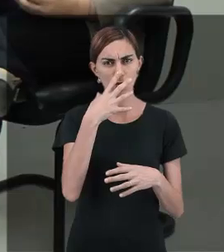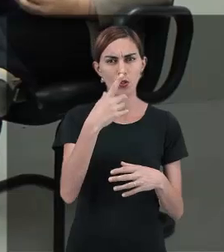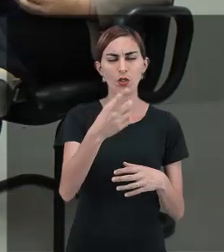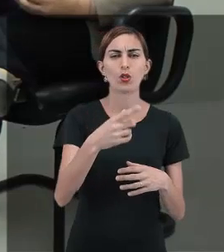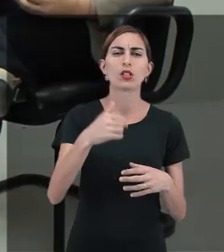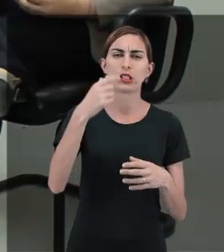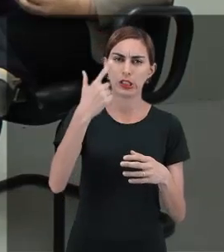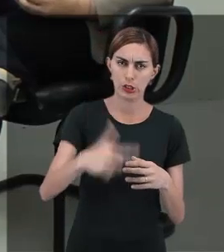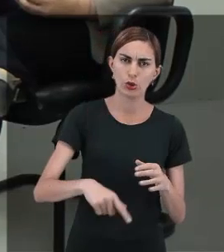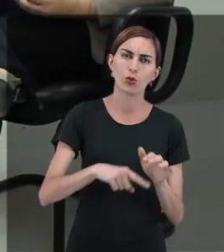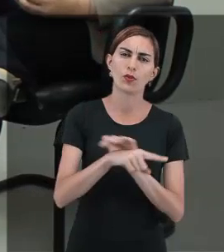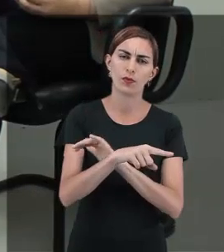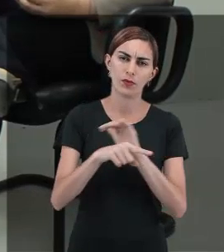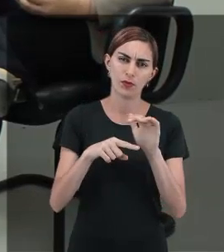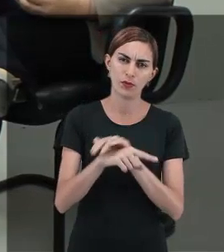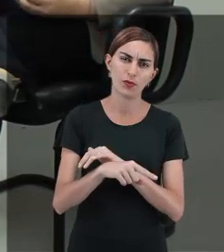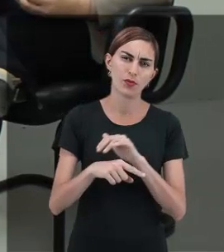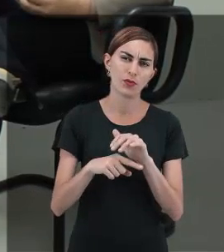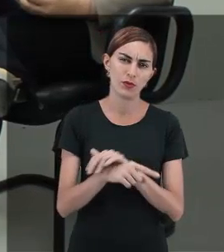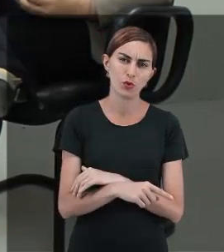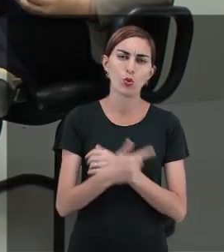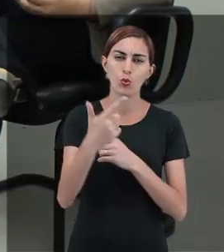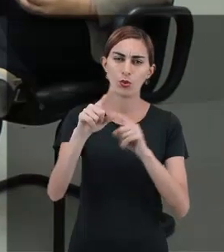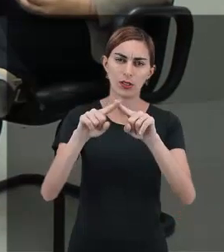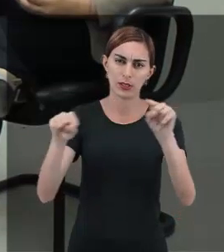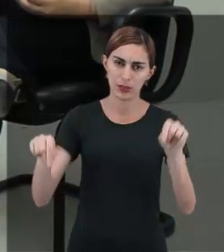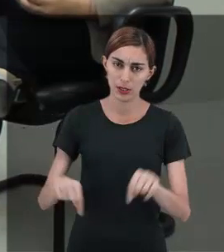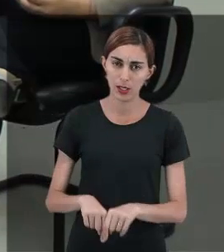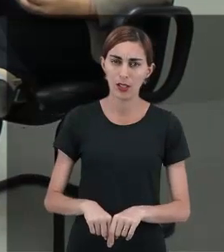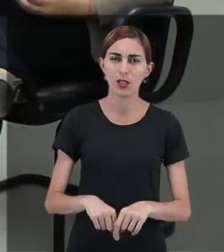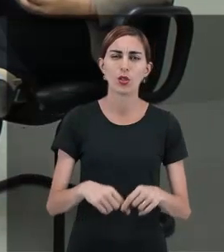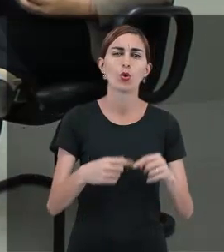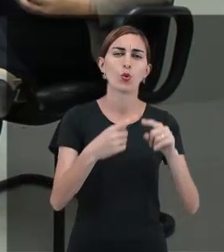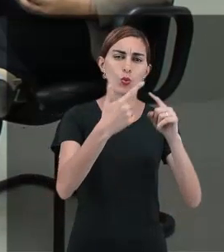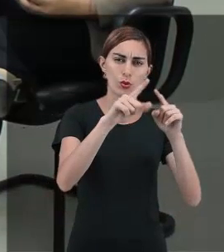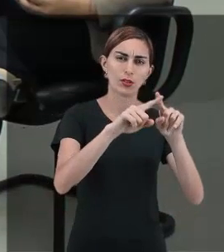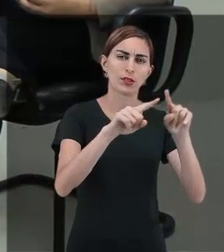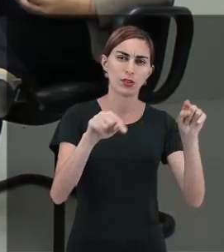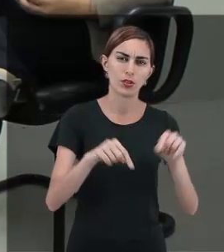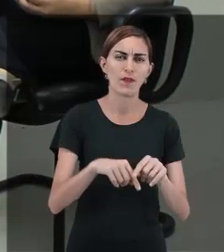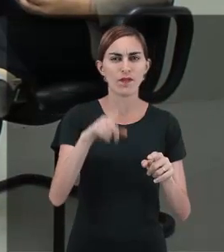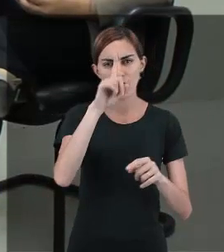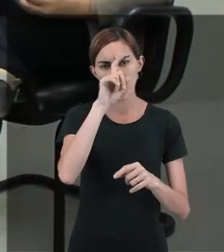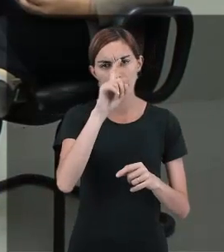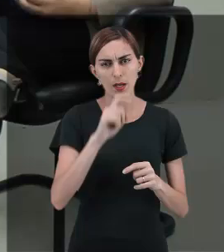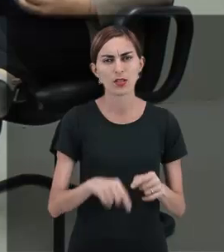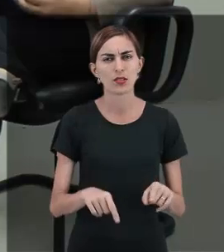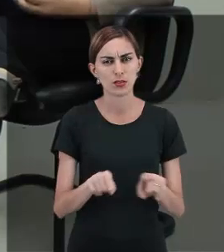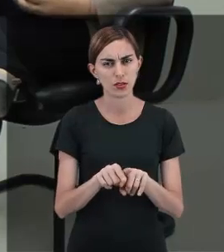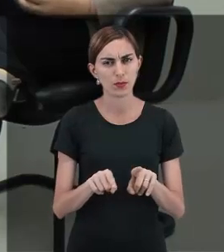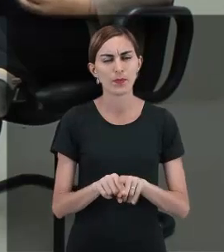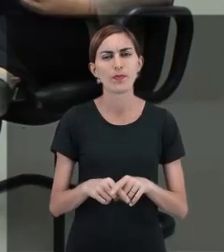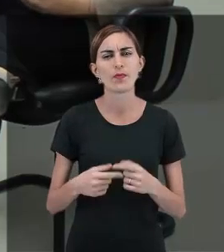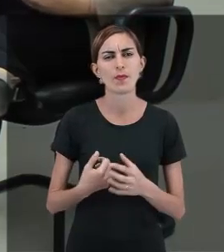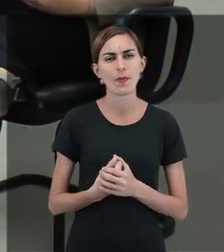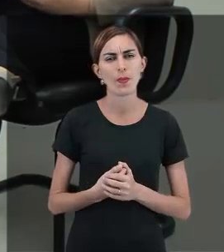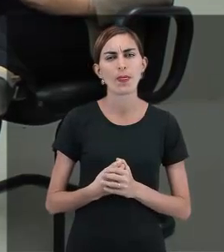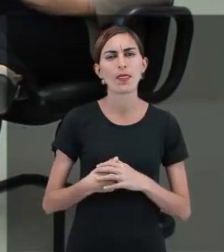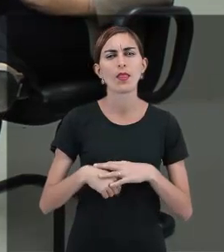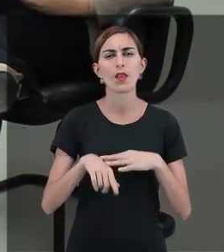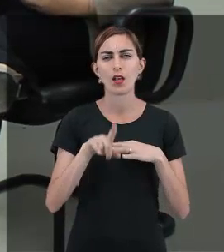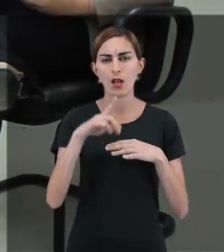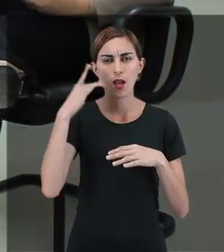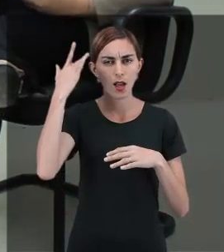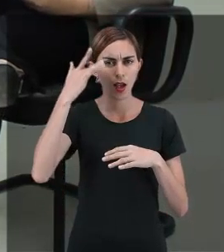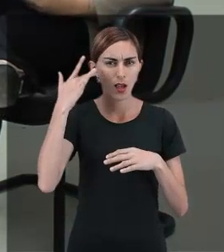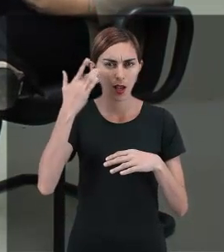teste novamente, farmácia de novo, em outra turma. Fiz um teste também empresarial, farmácia também. E eu fiquei, olha, acho que eu estou no lugar errado. Eu